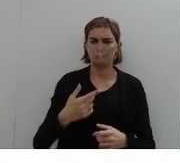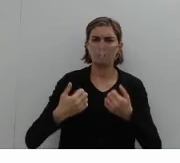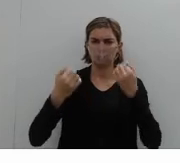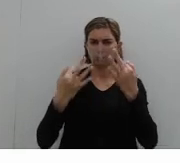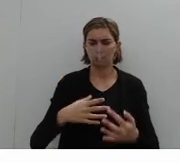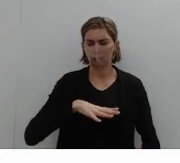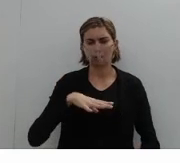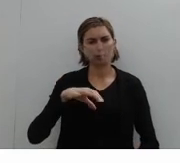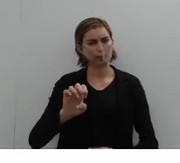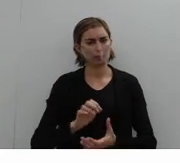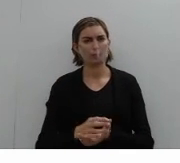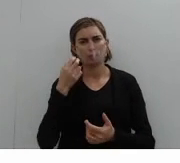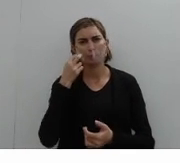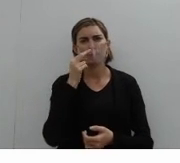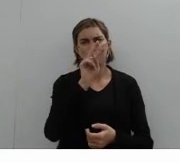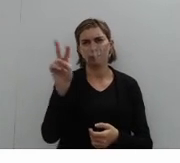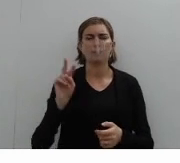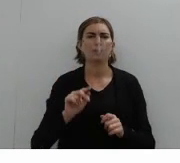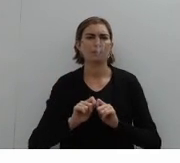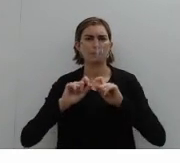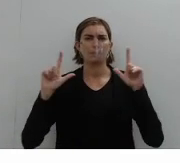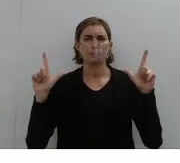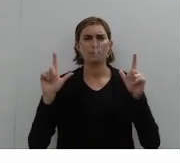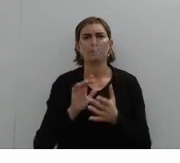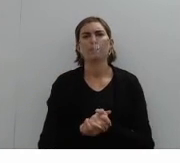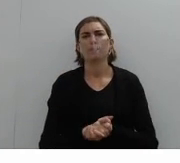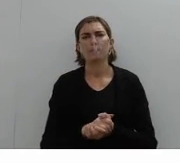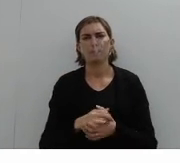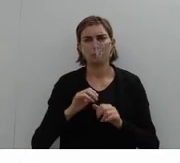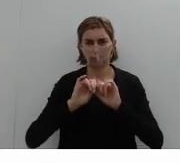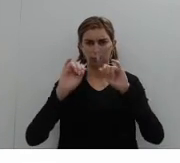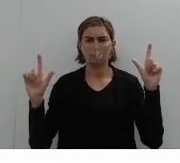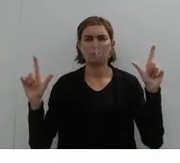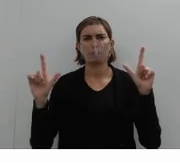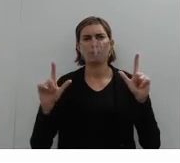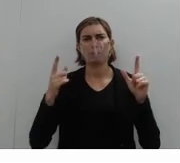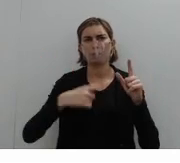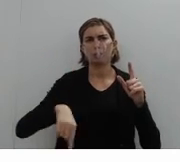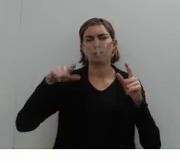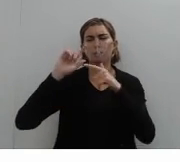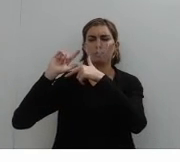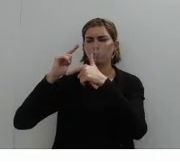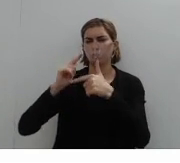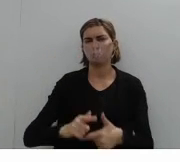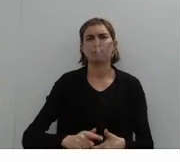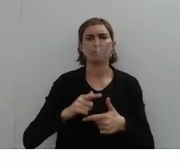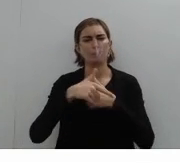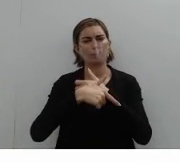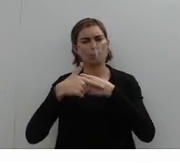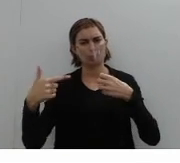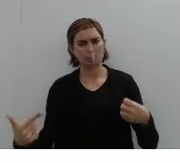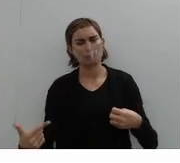interessantíssima. Vamos ver aqui o nosso slide. O título do slide é A Genealogia da